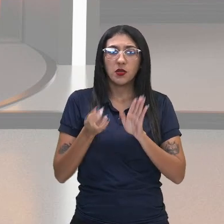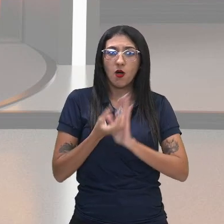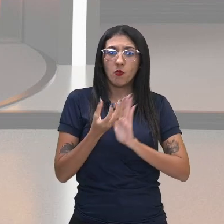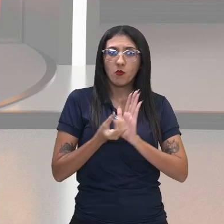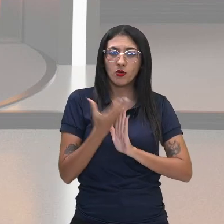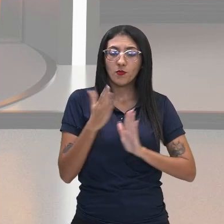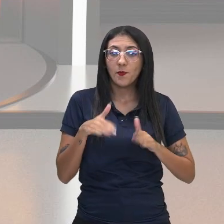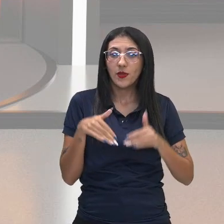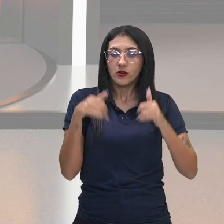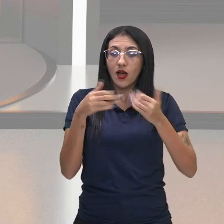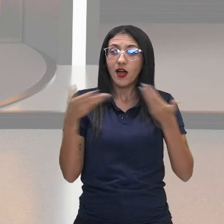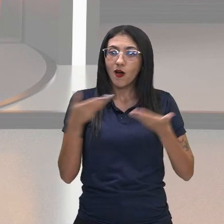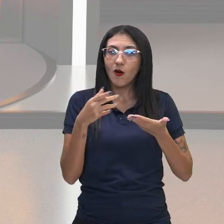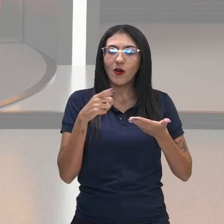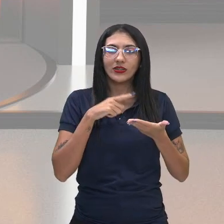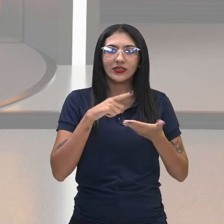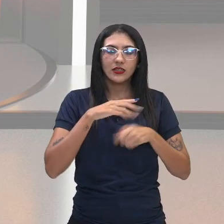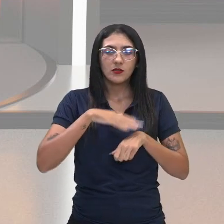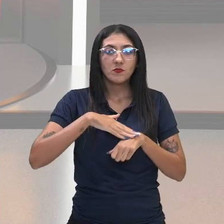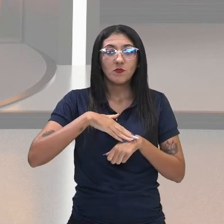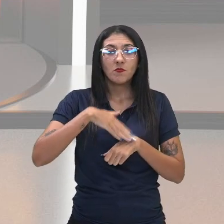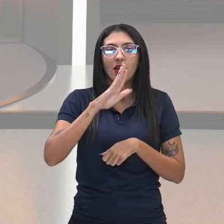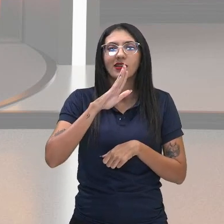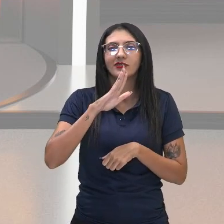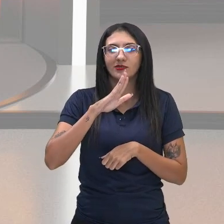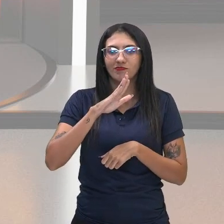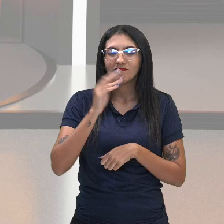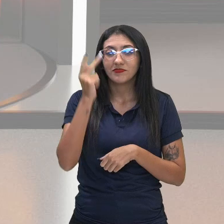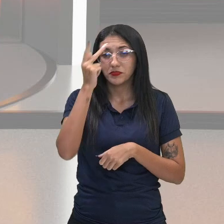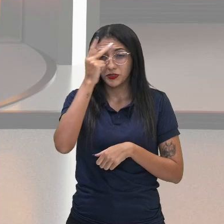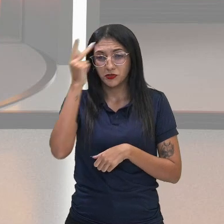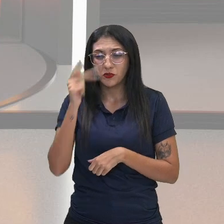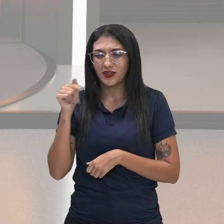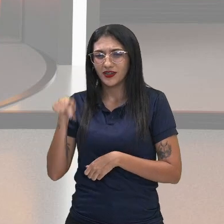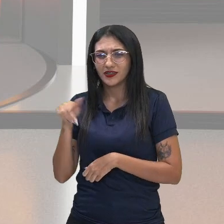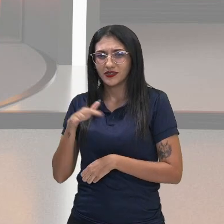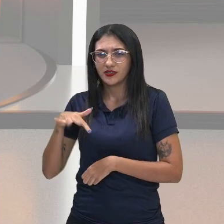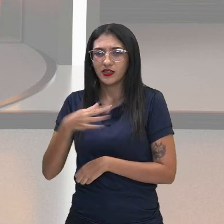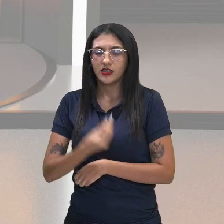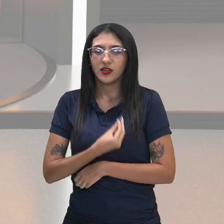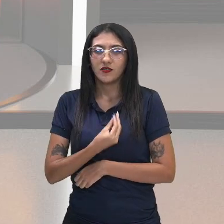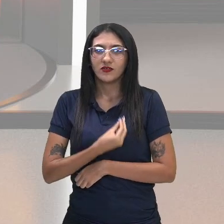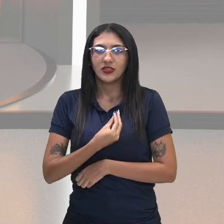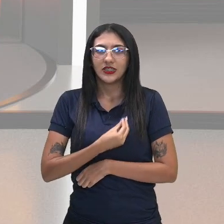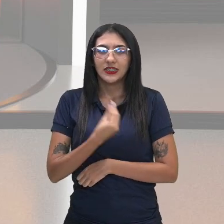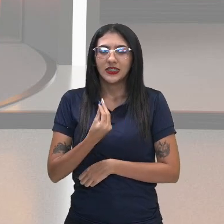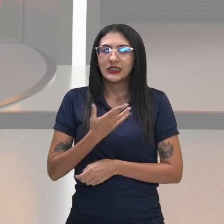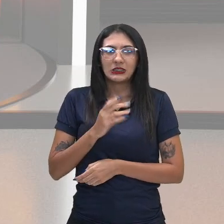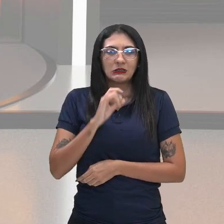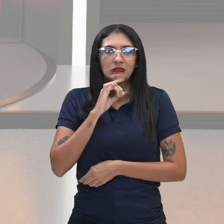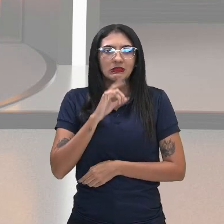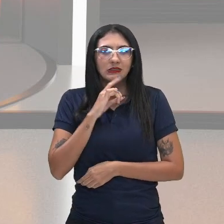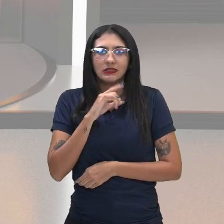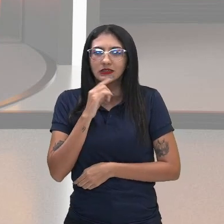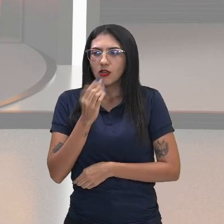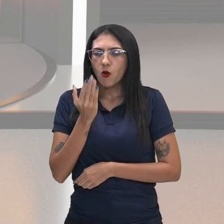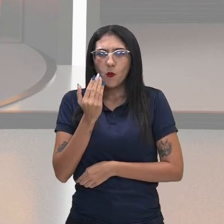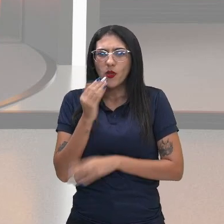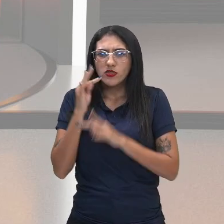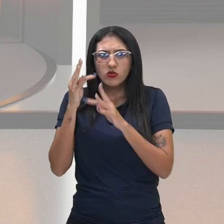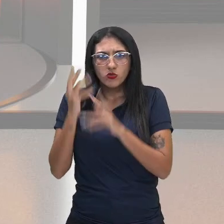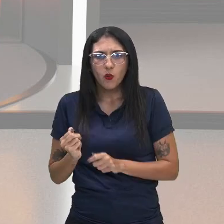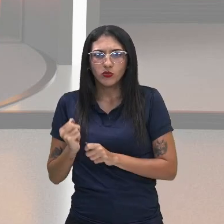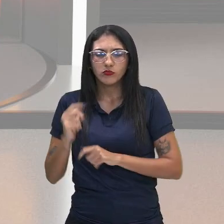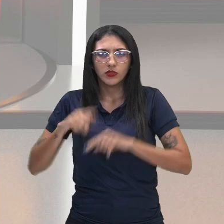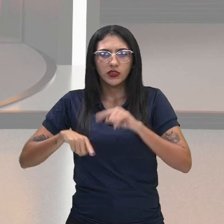sobra um excedente, ou seja, as pessoas do feudo que habitavam ali não conseguiam dar conta de consumir tudo o que